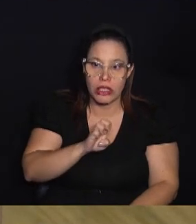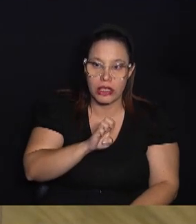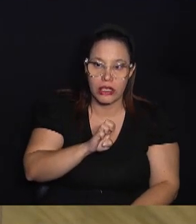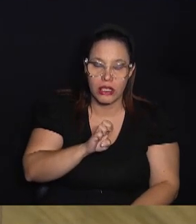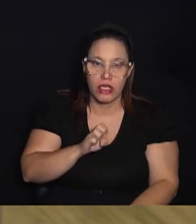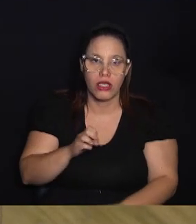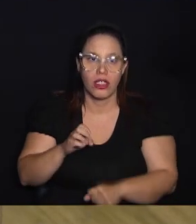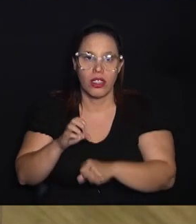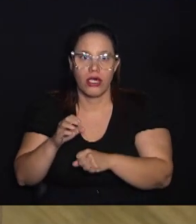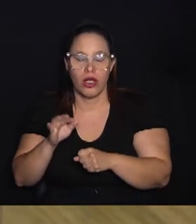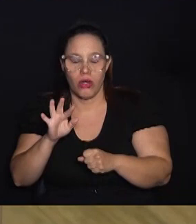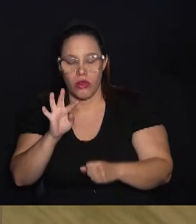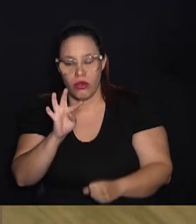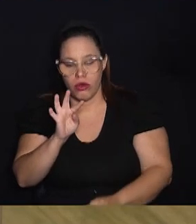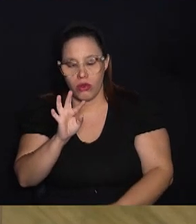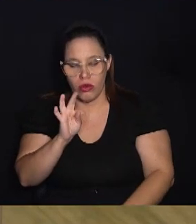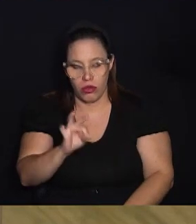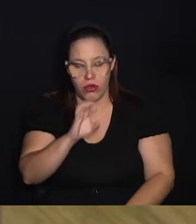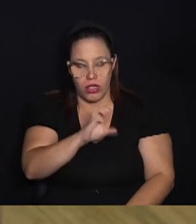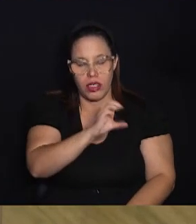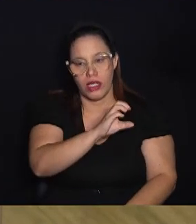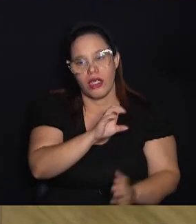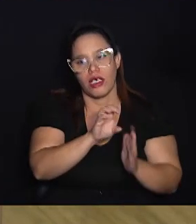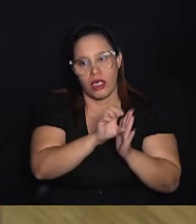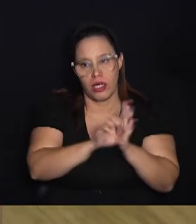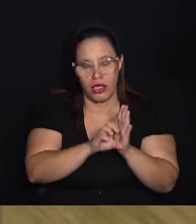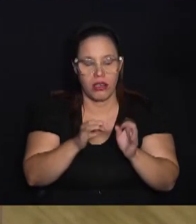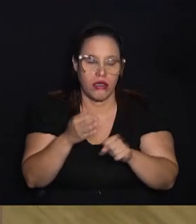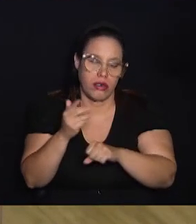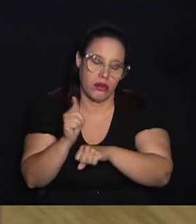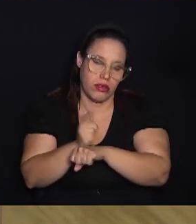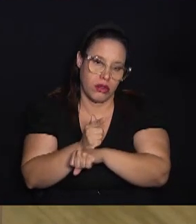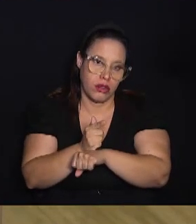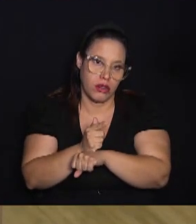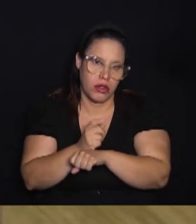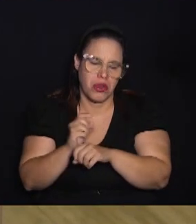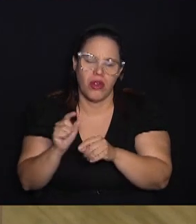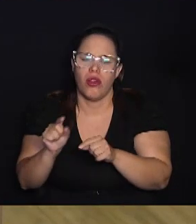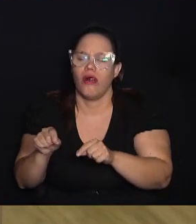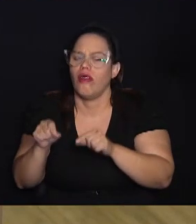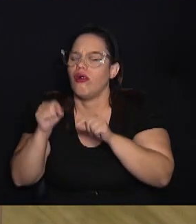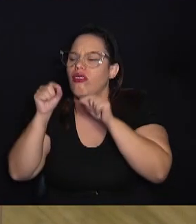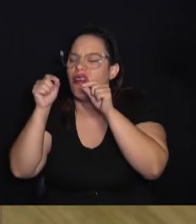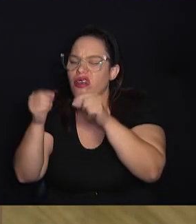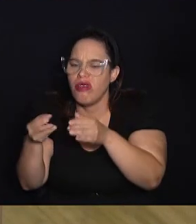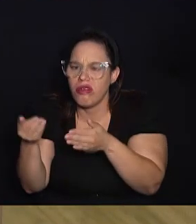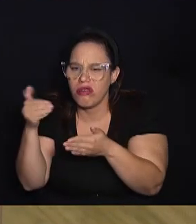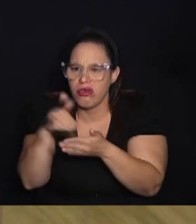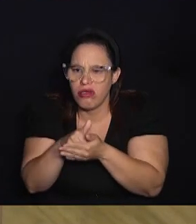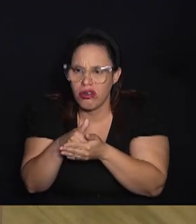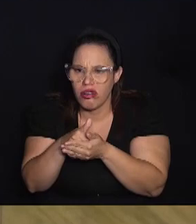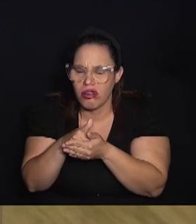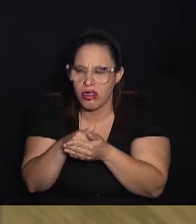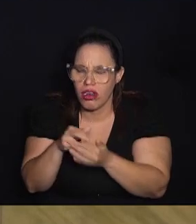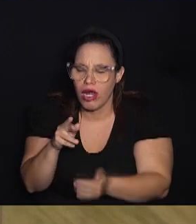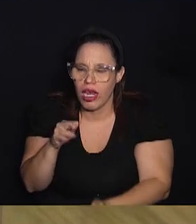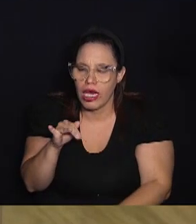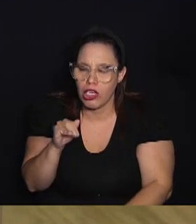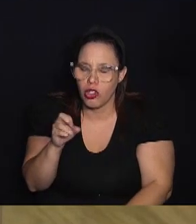de curso que você fez né seu trabalho e tudo eh onde que a yoga entra nessa questão da endometriose